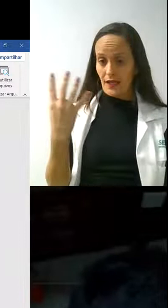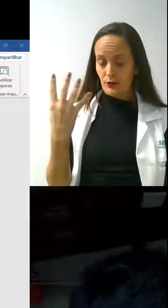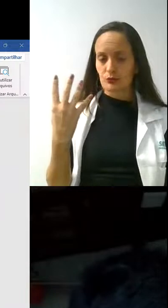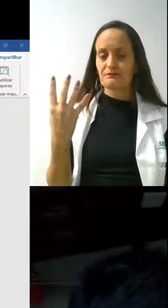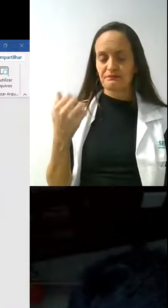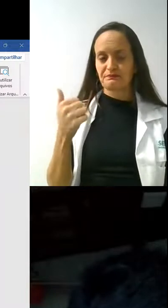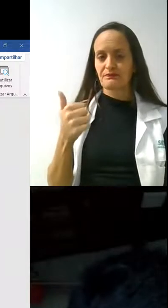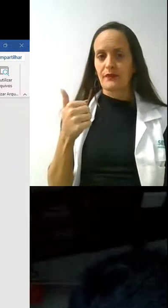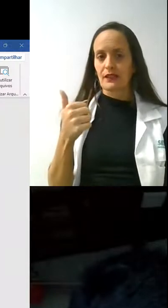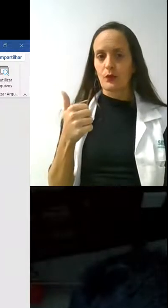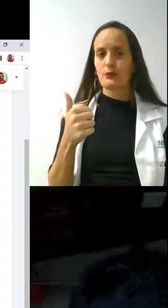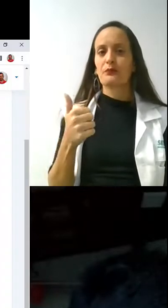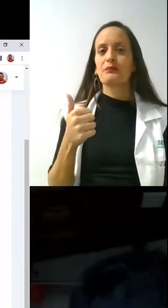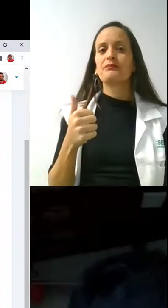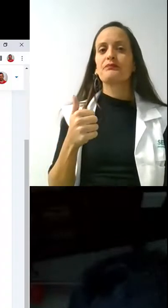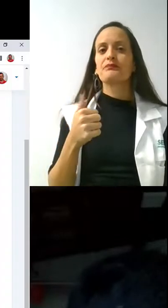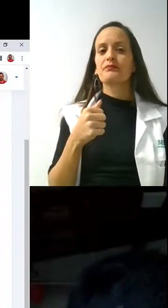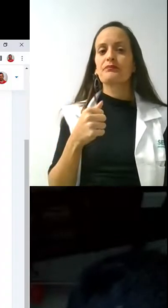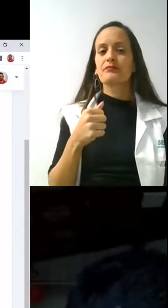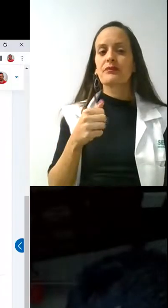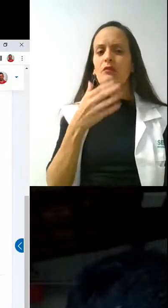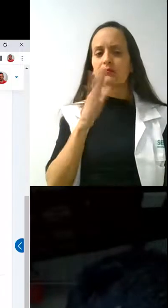parte aqui, ó, de fundamentos. Oi, pode falar.